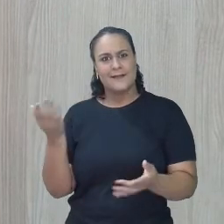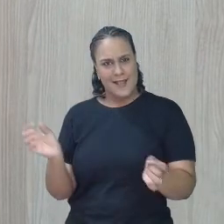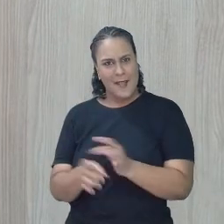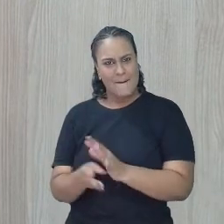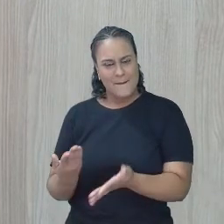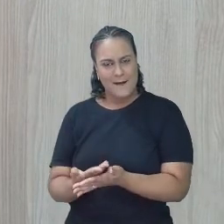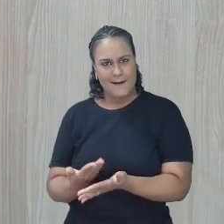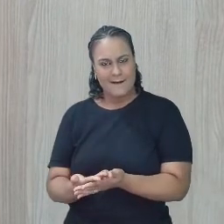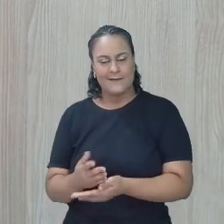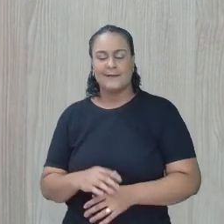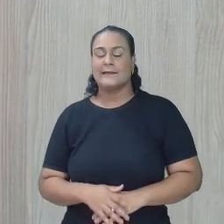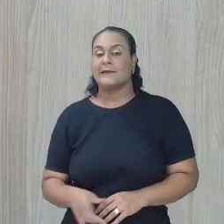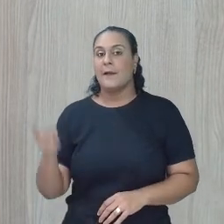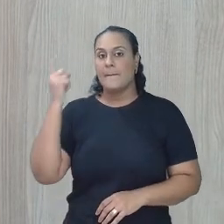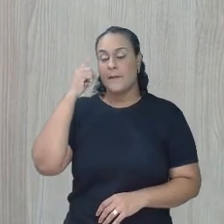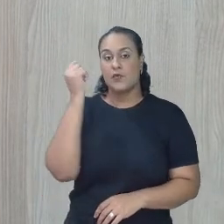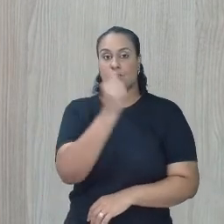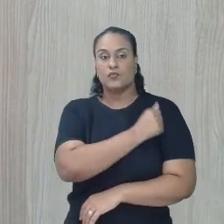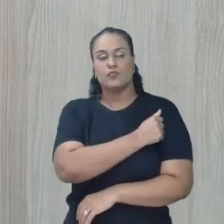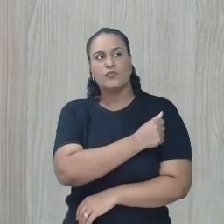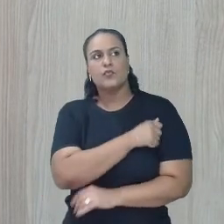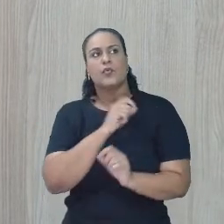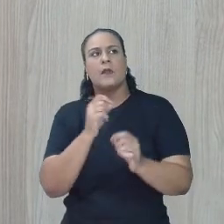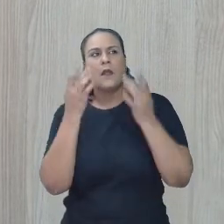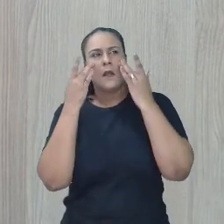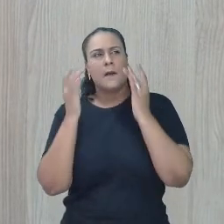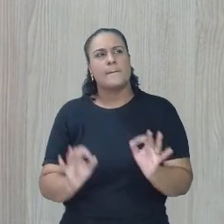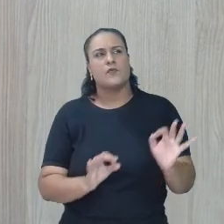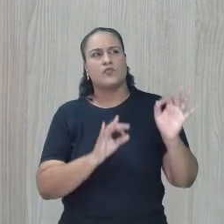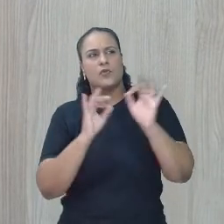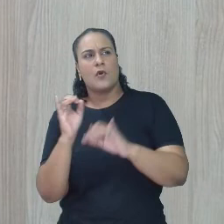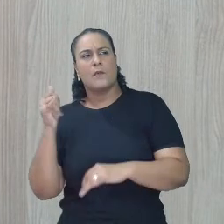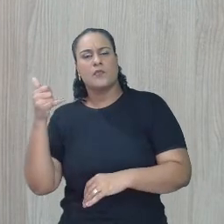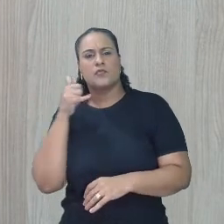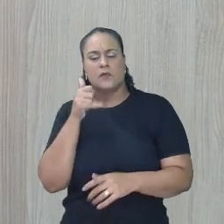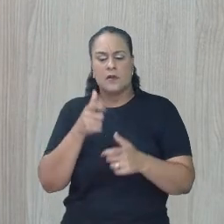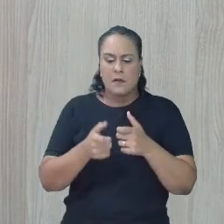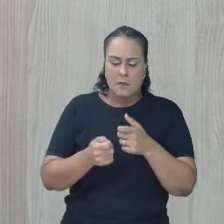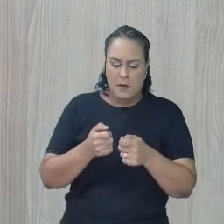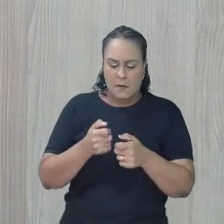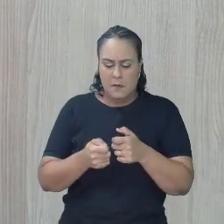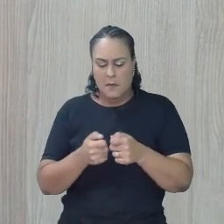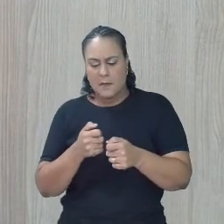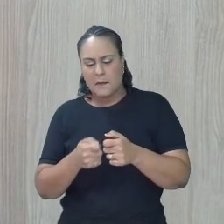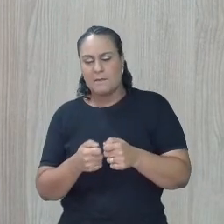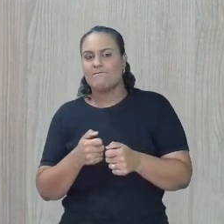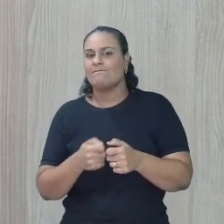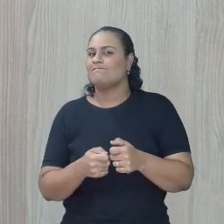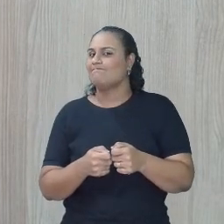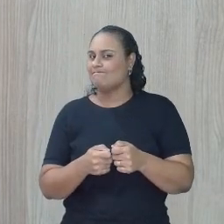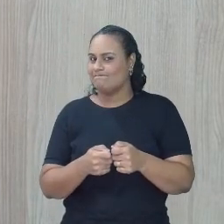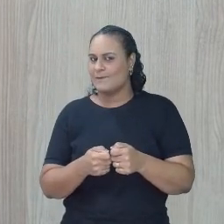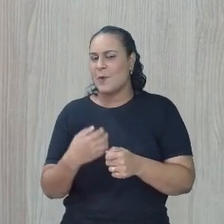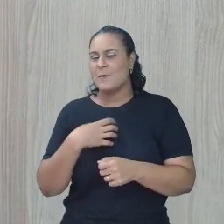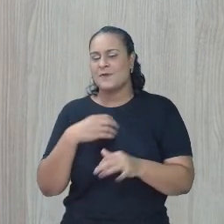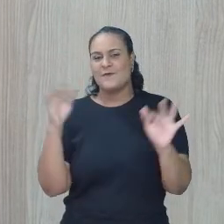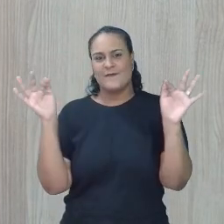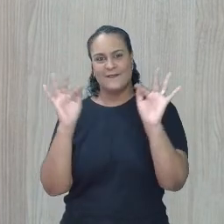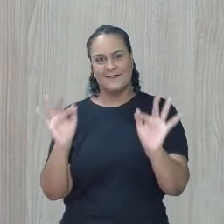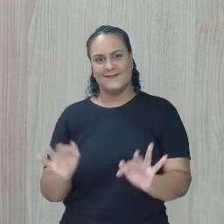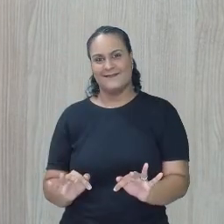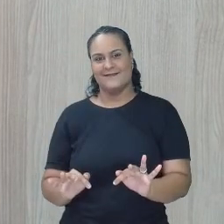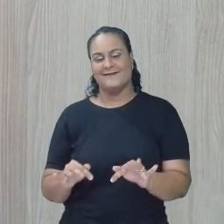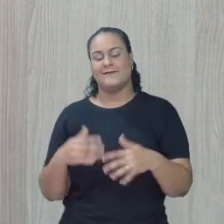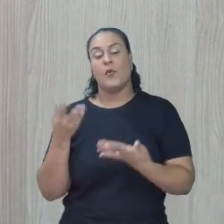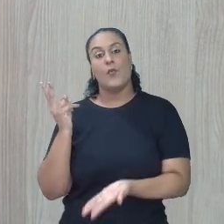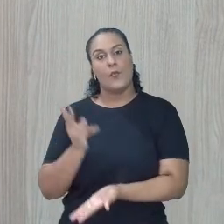Eu penso no aluno lá assistindo a aula, pegando o seu celular, digitando cada comentário, e isso nos deixa muito feliz, tá bom?